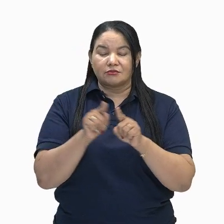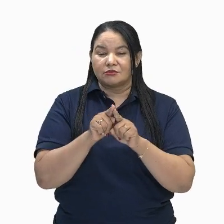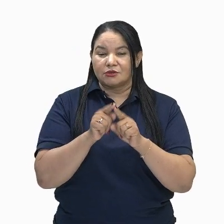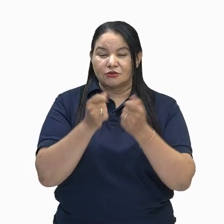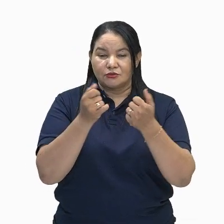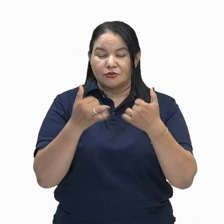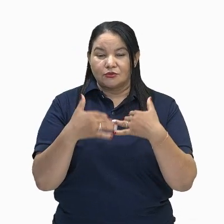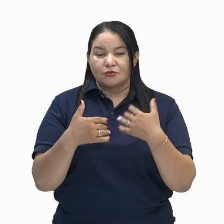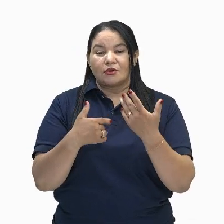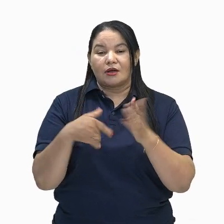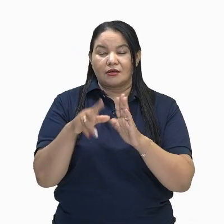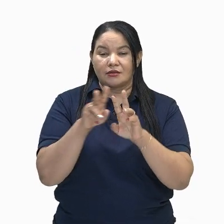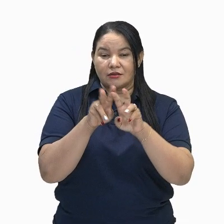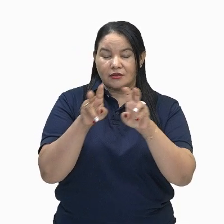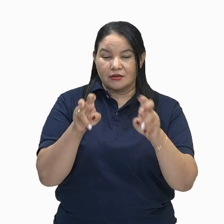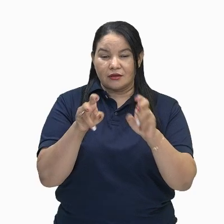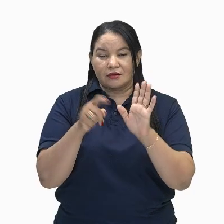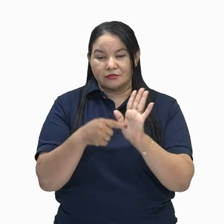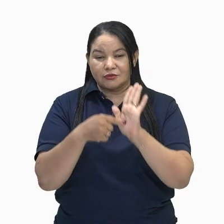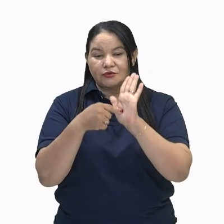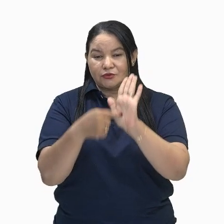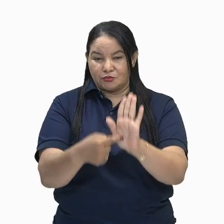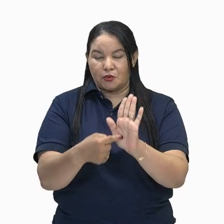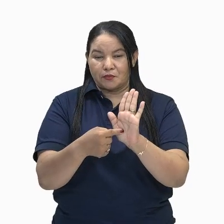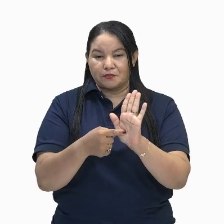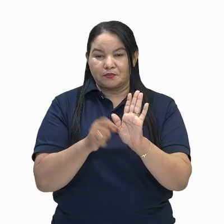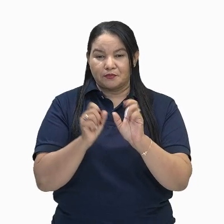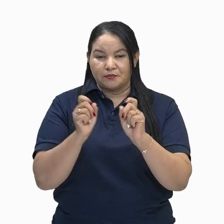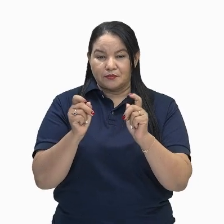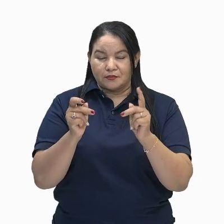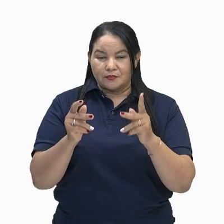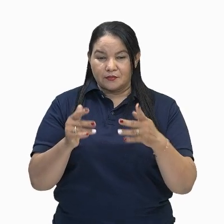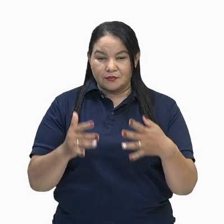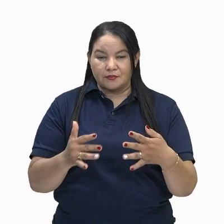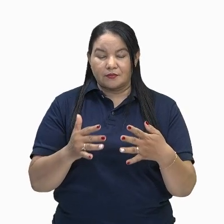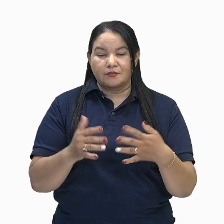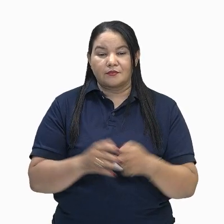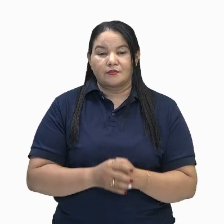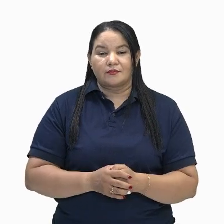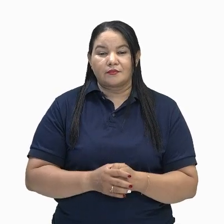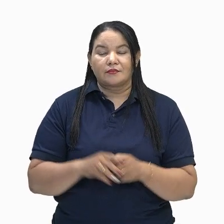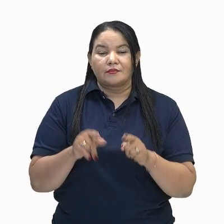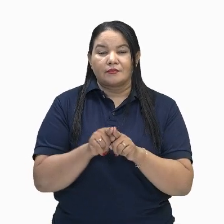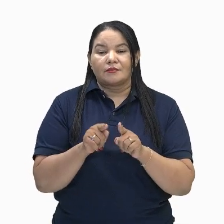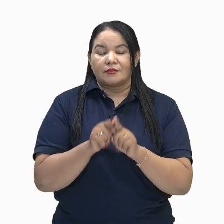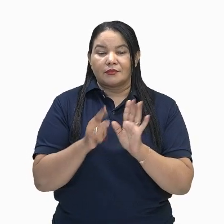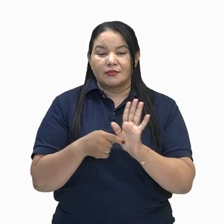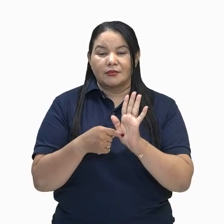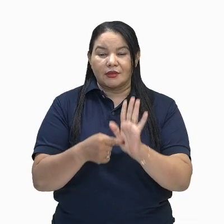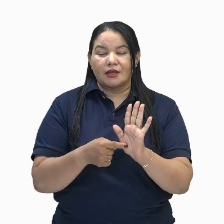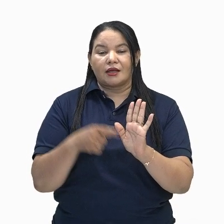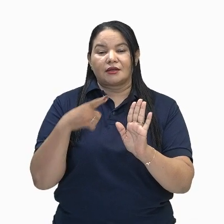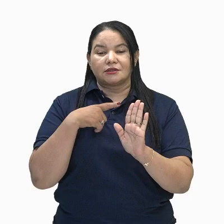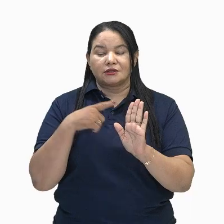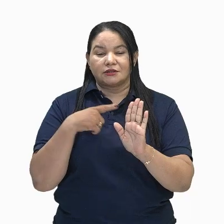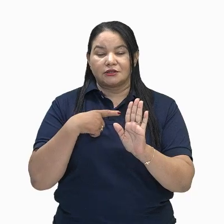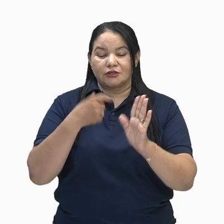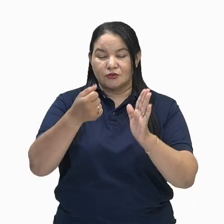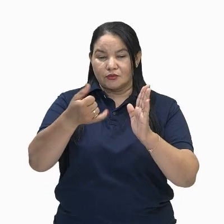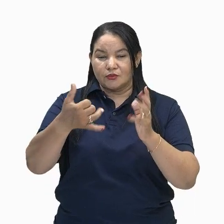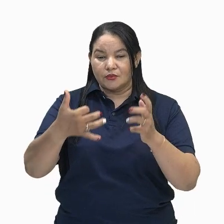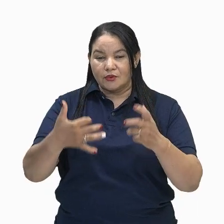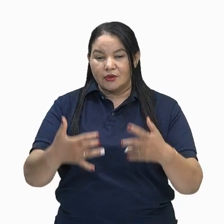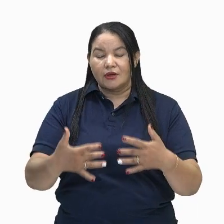um assunto, né? E então, vai estar ali a exposição apenas como uma forma